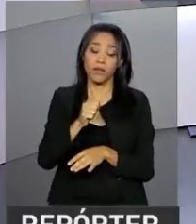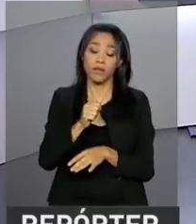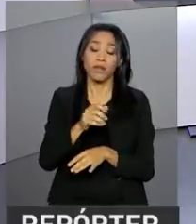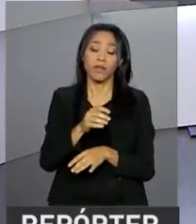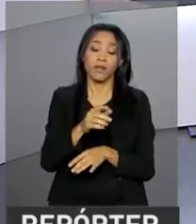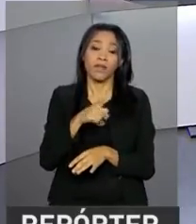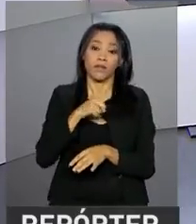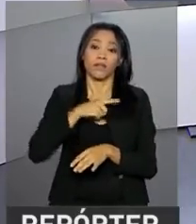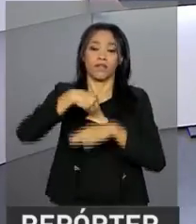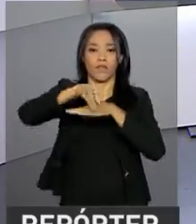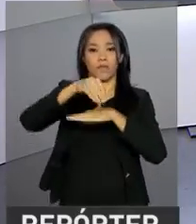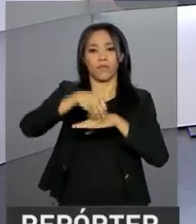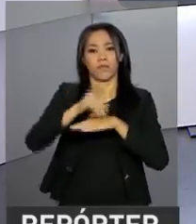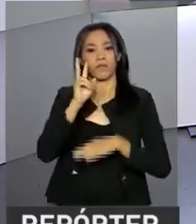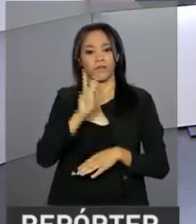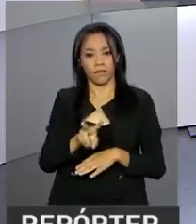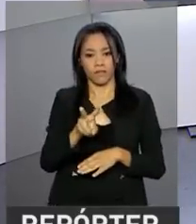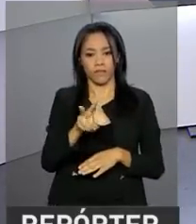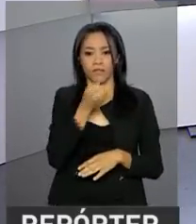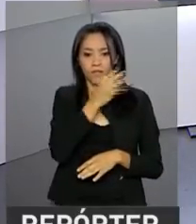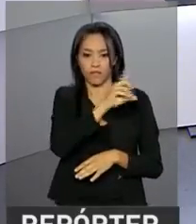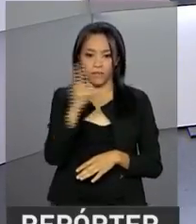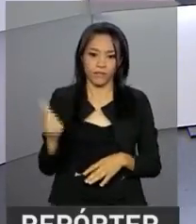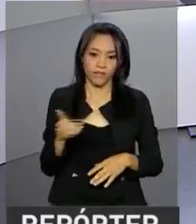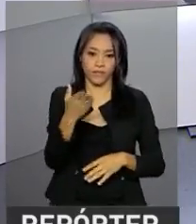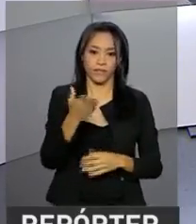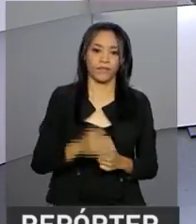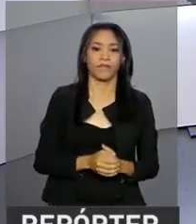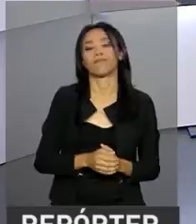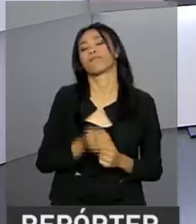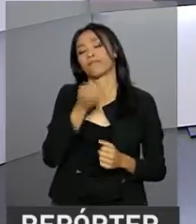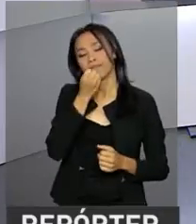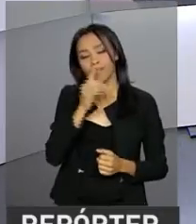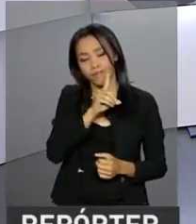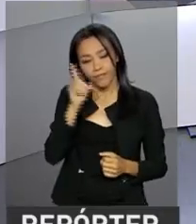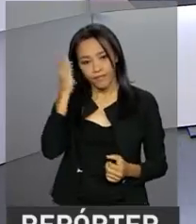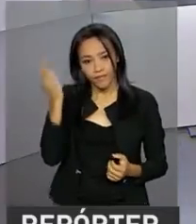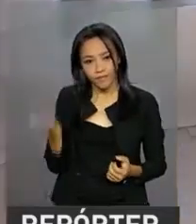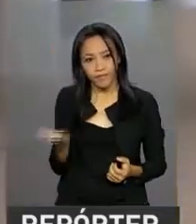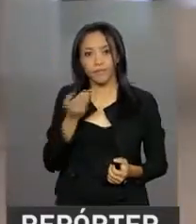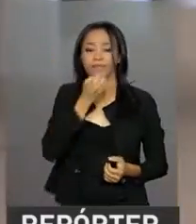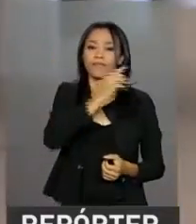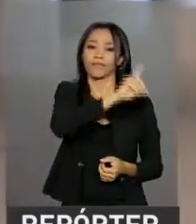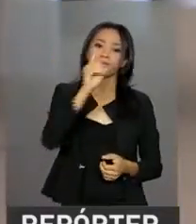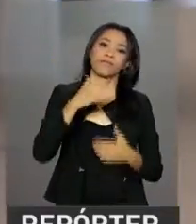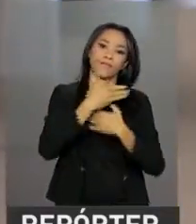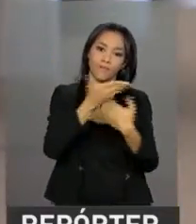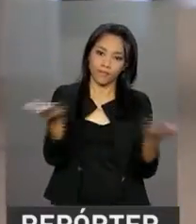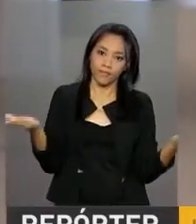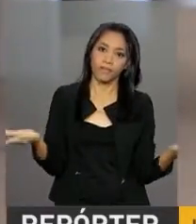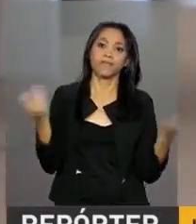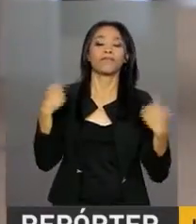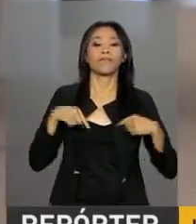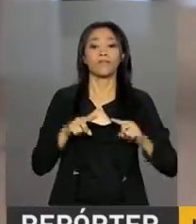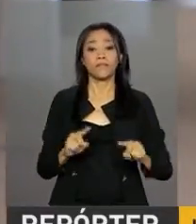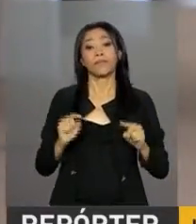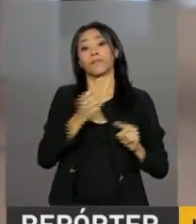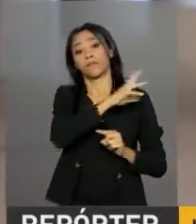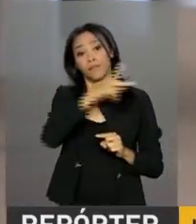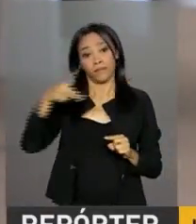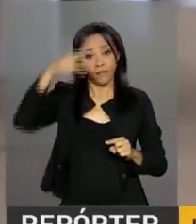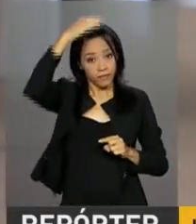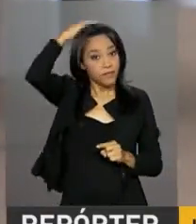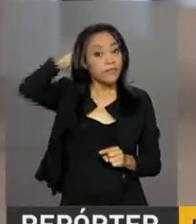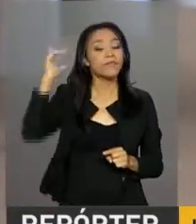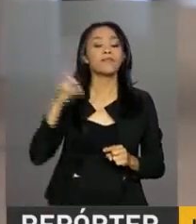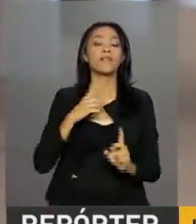jb bom dia também o dia todos é isso o presidente michel temer cumpre agenda na capital